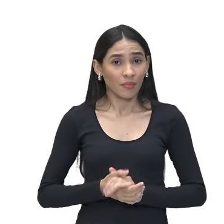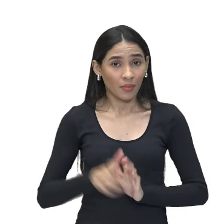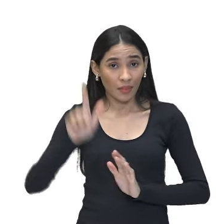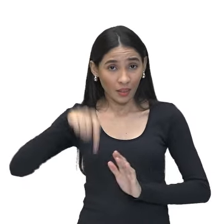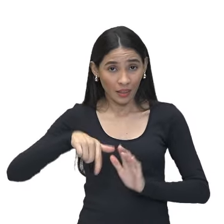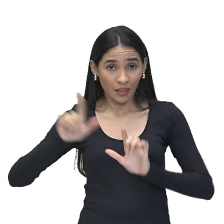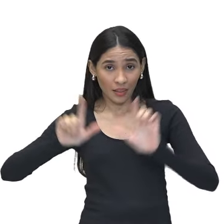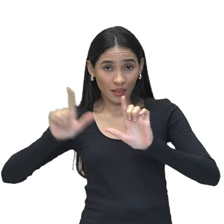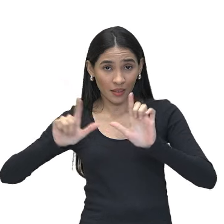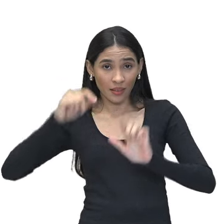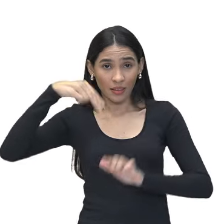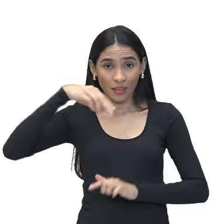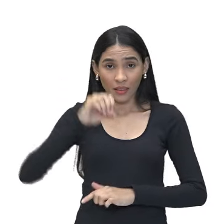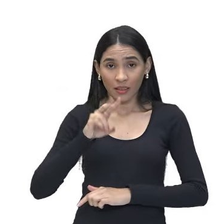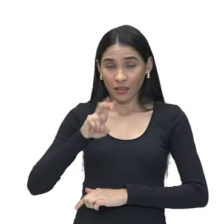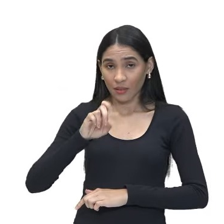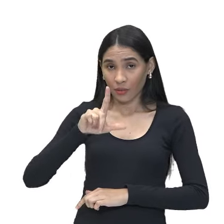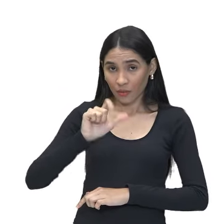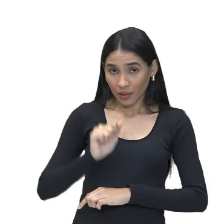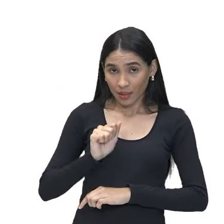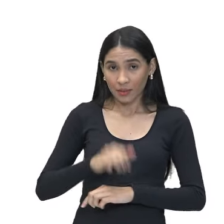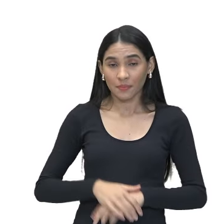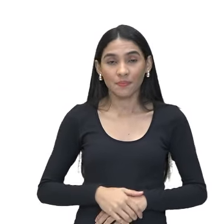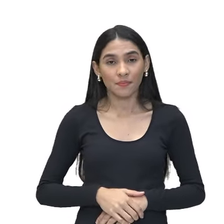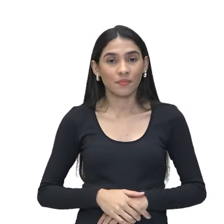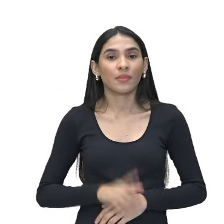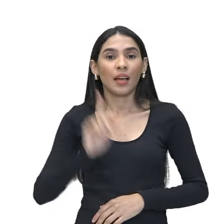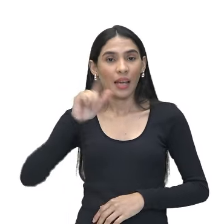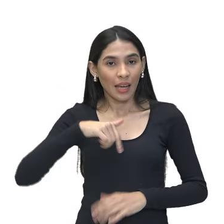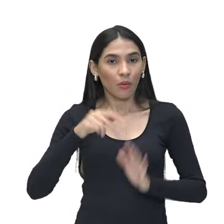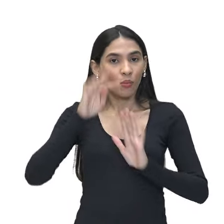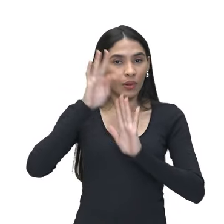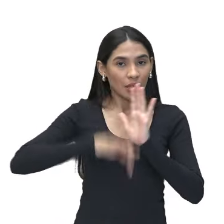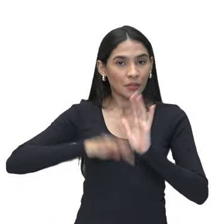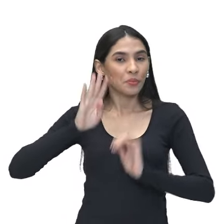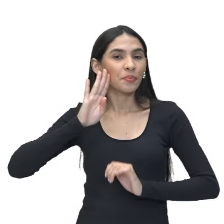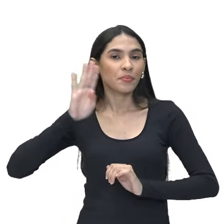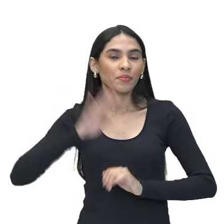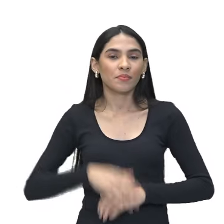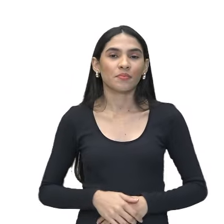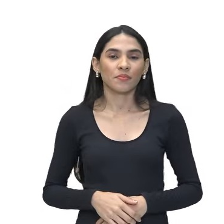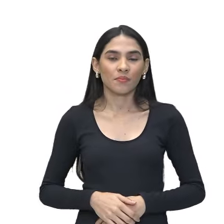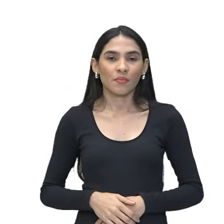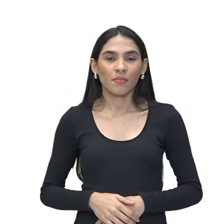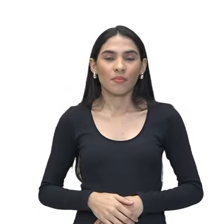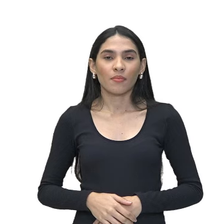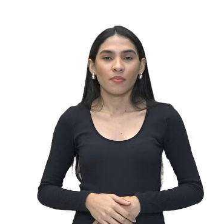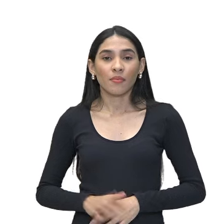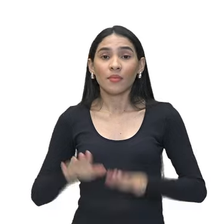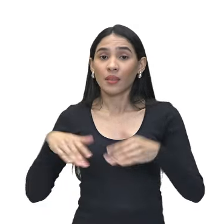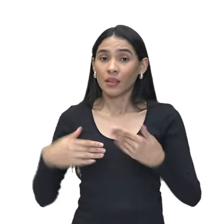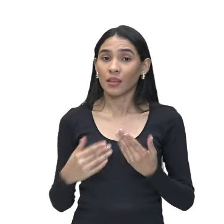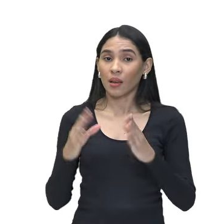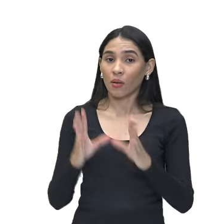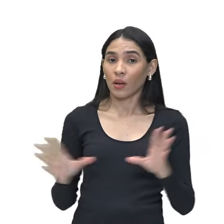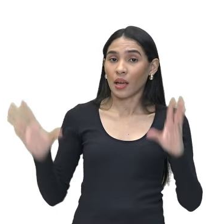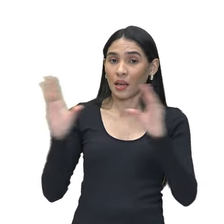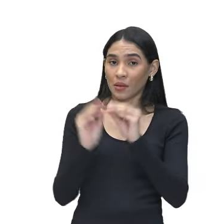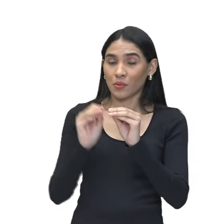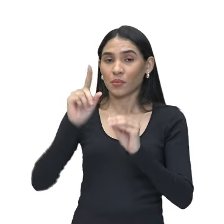novela. Sim, a novela é o meu texto principal. E aí, o meu resumo